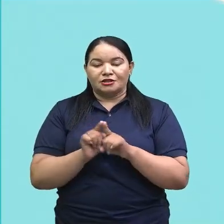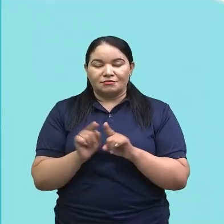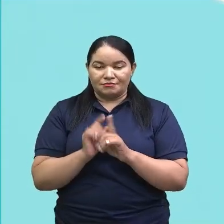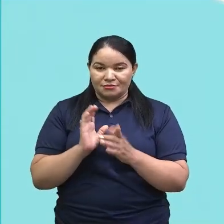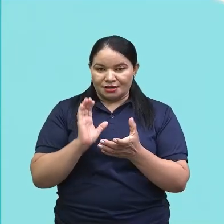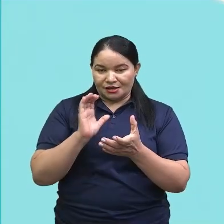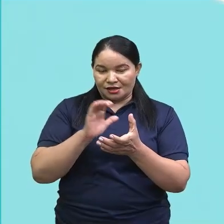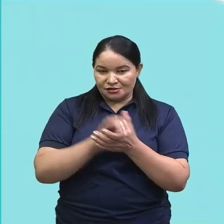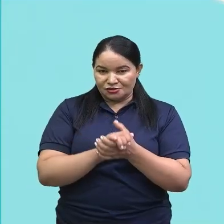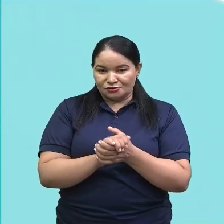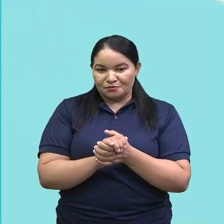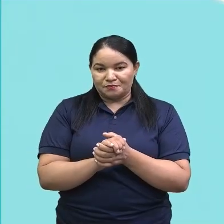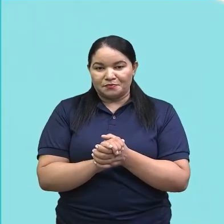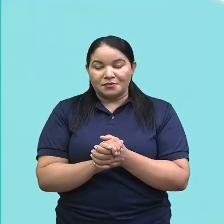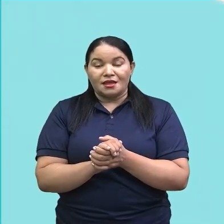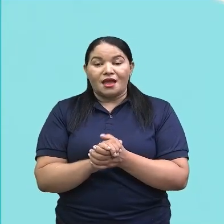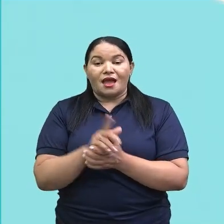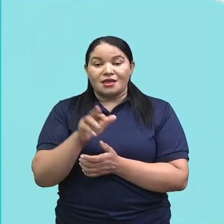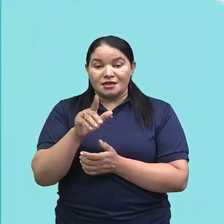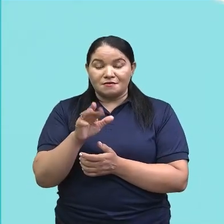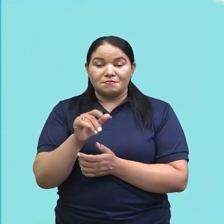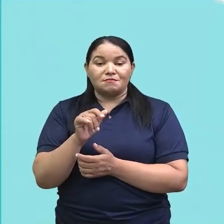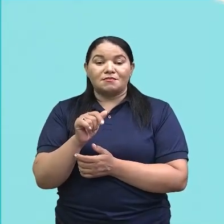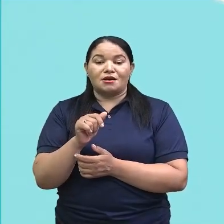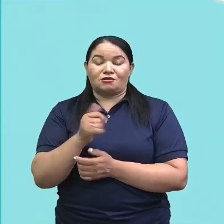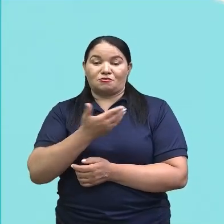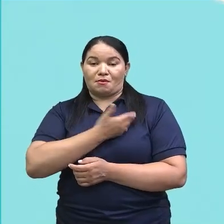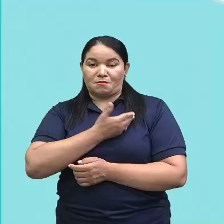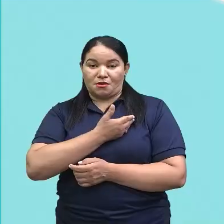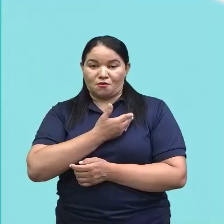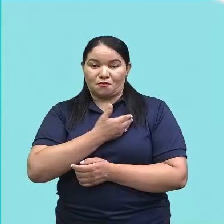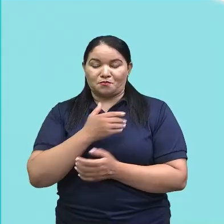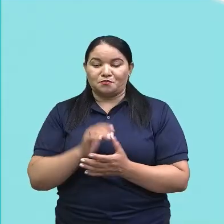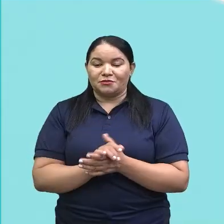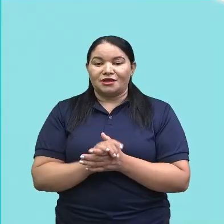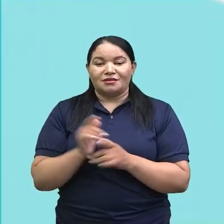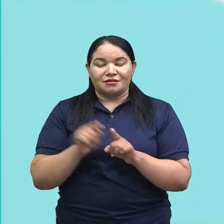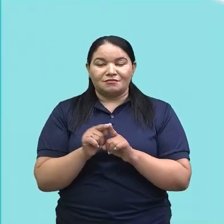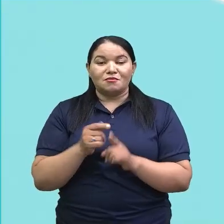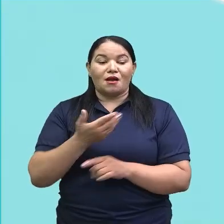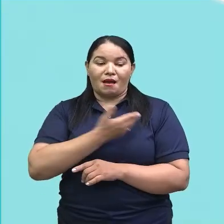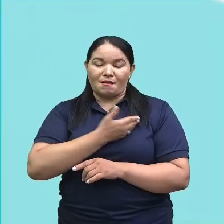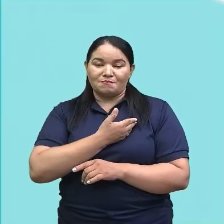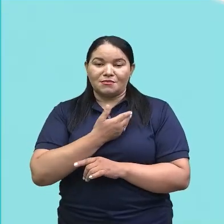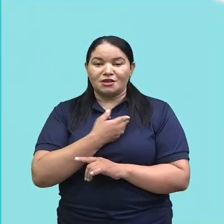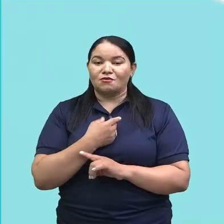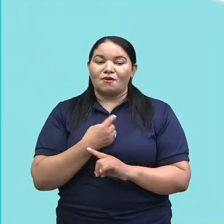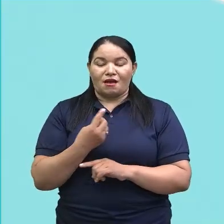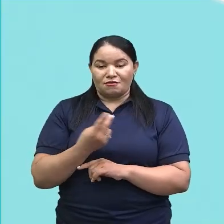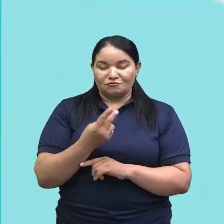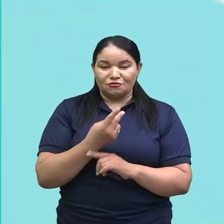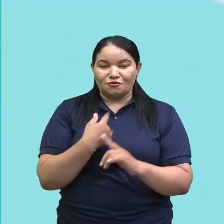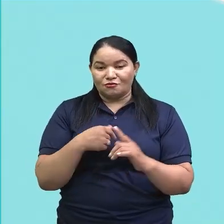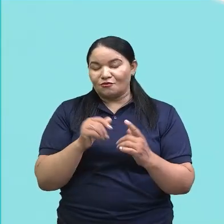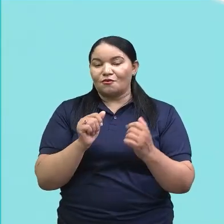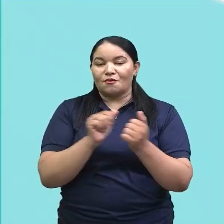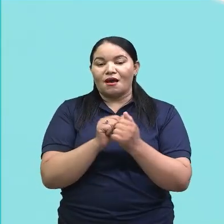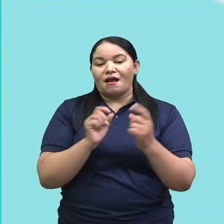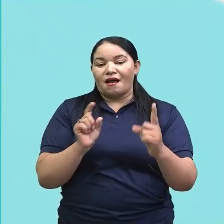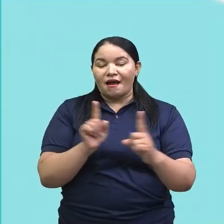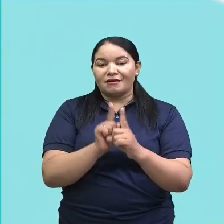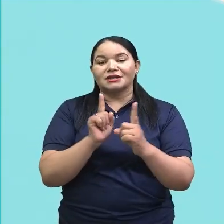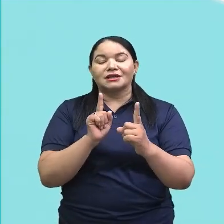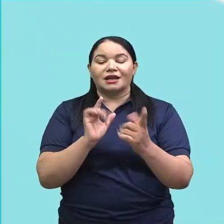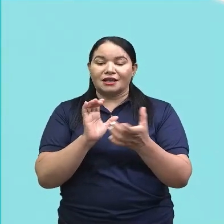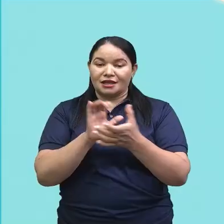casou com a irmã do seu melhor amigo, não é? Foi o amigo que fez o encontro entre os dois, e algumas fofocas dizem